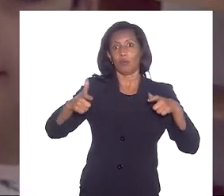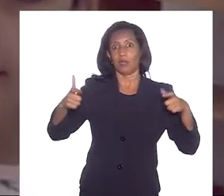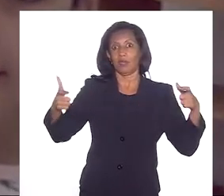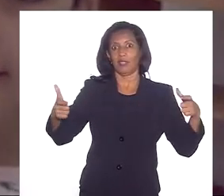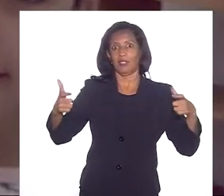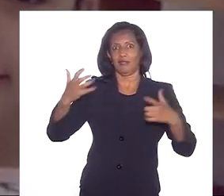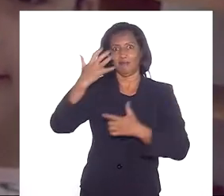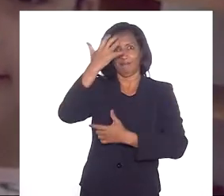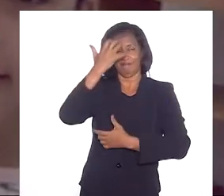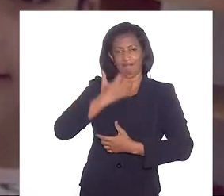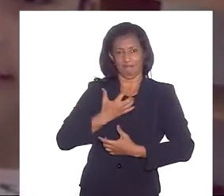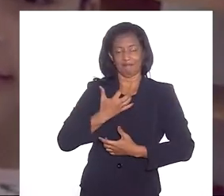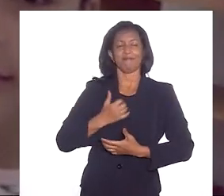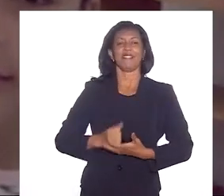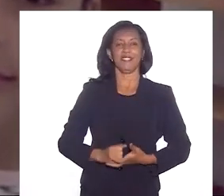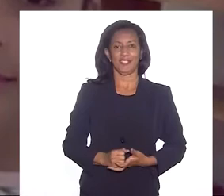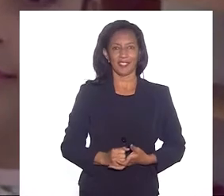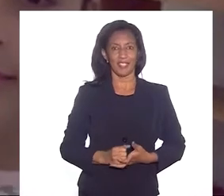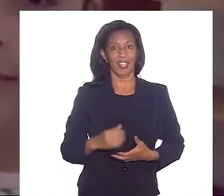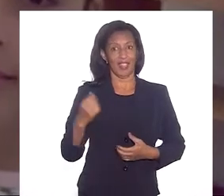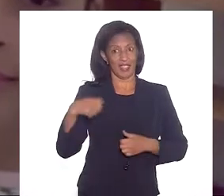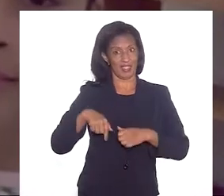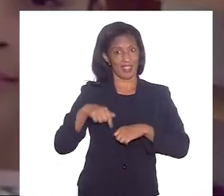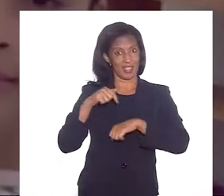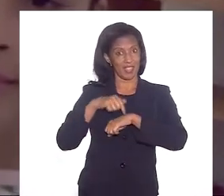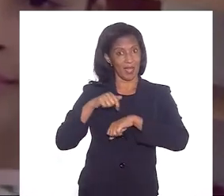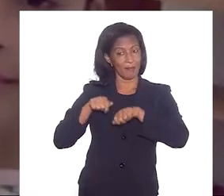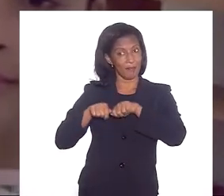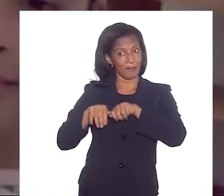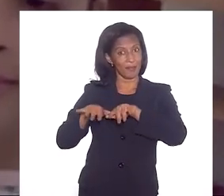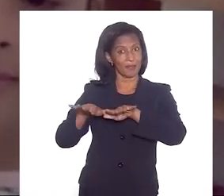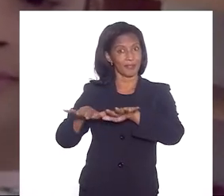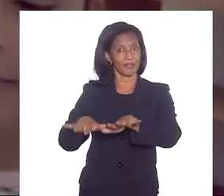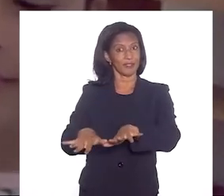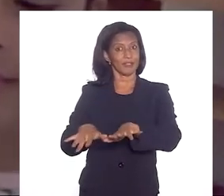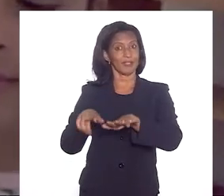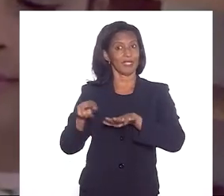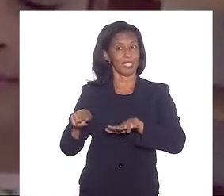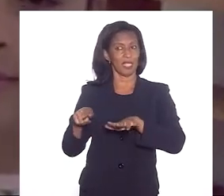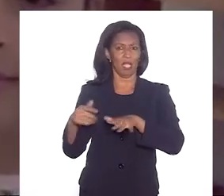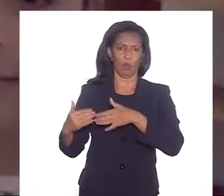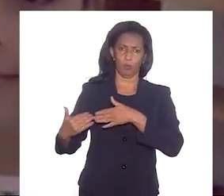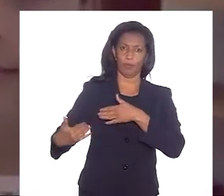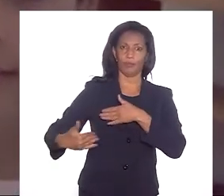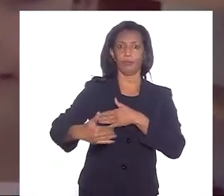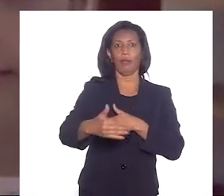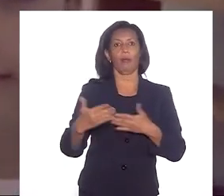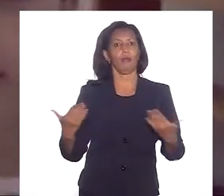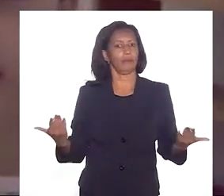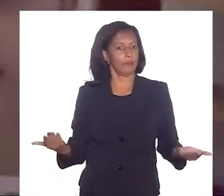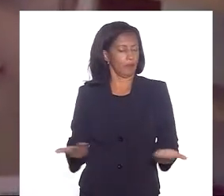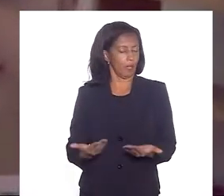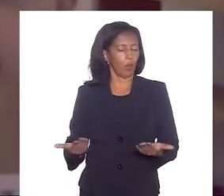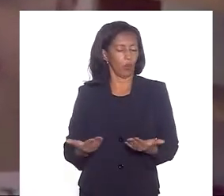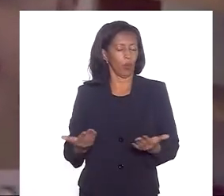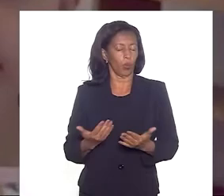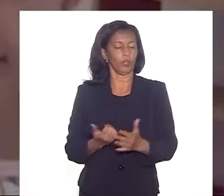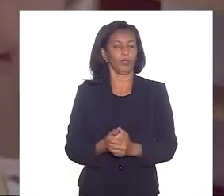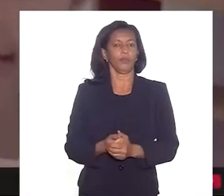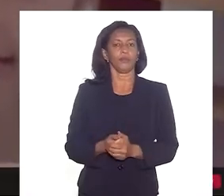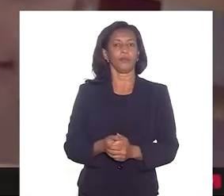foi ficando mais séria. E a gente, na pandemia, que se estende até hoje, mas no ano